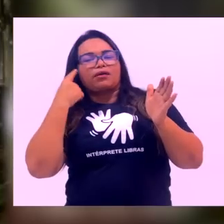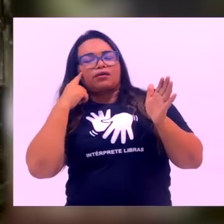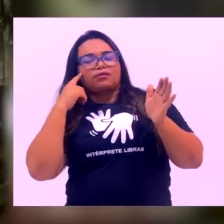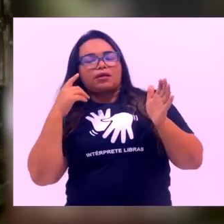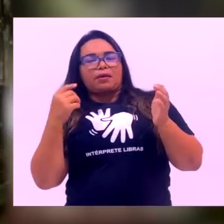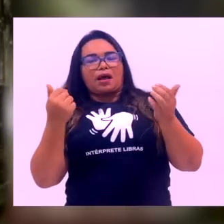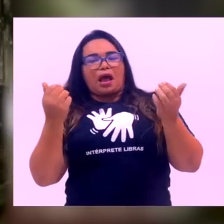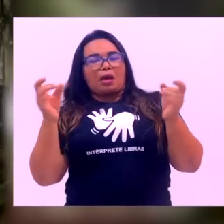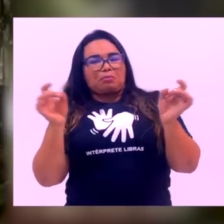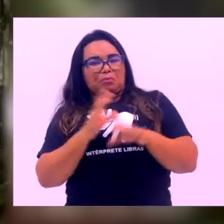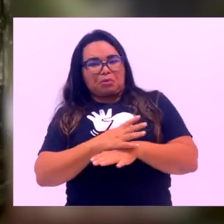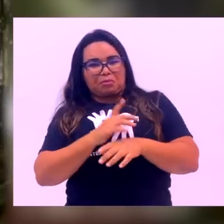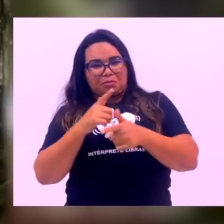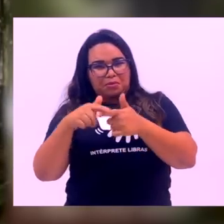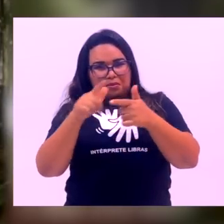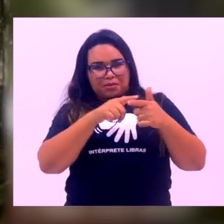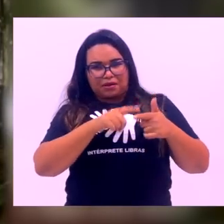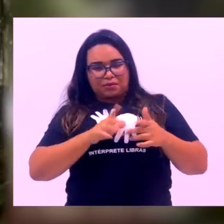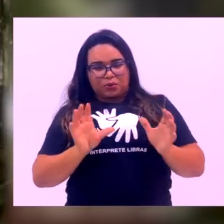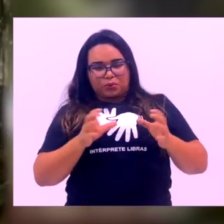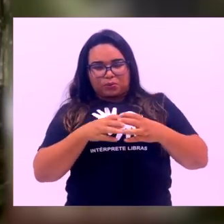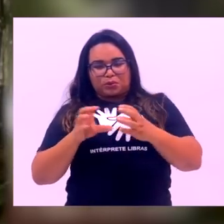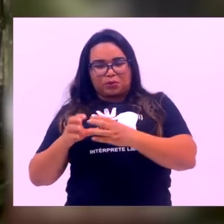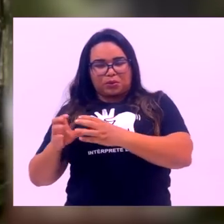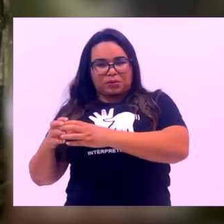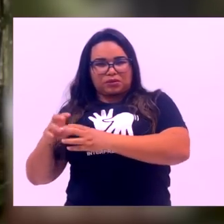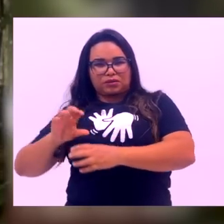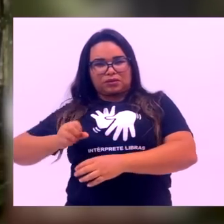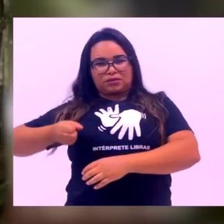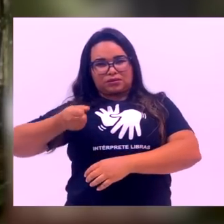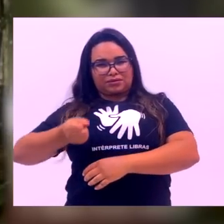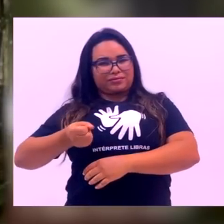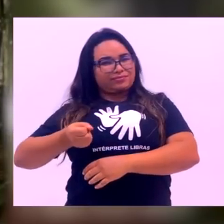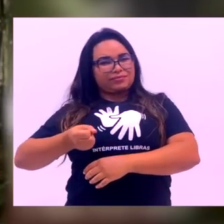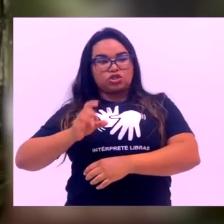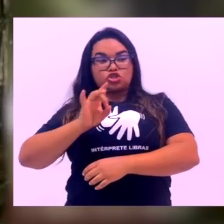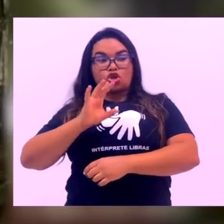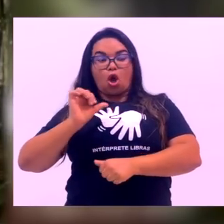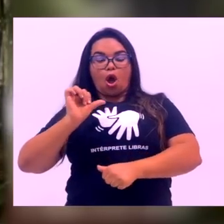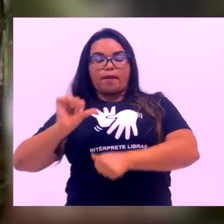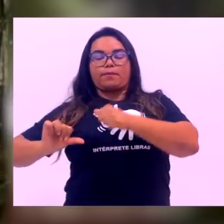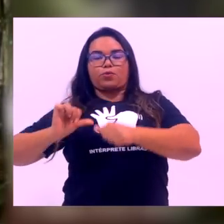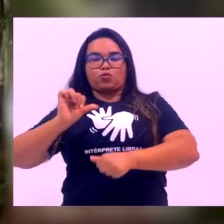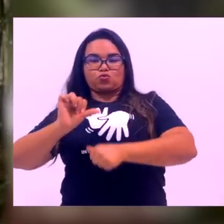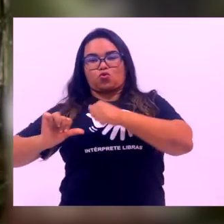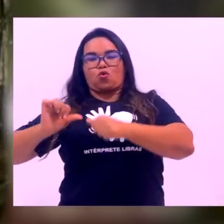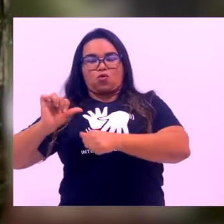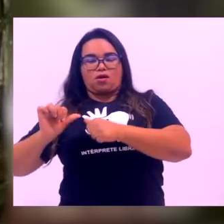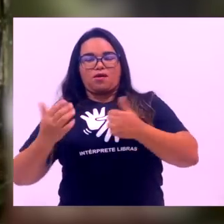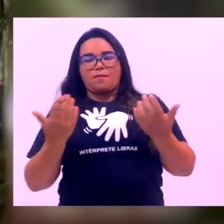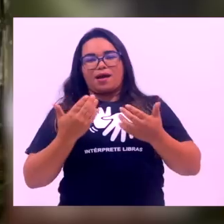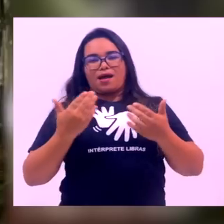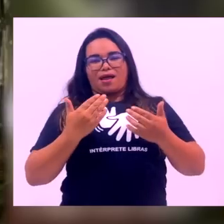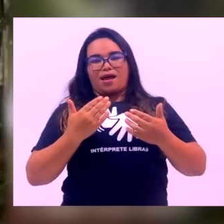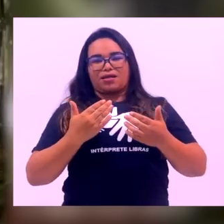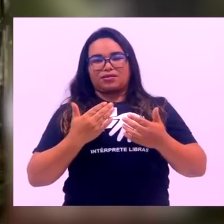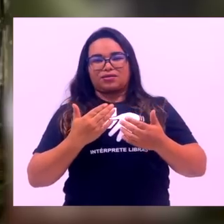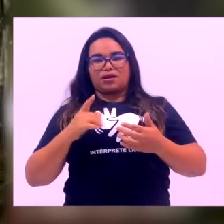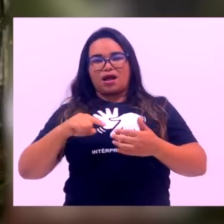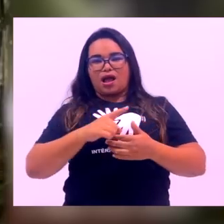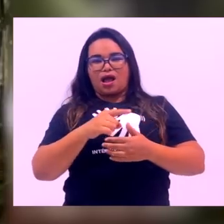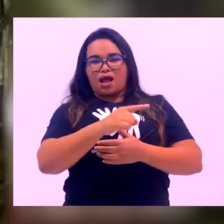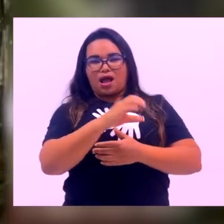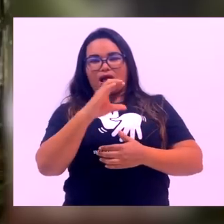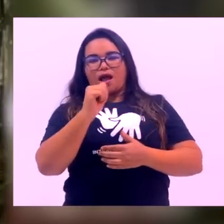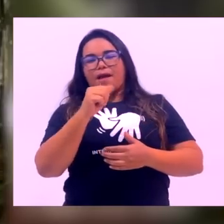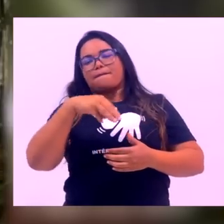que a opressão acabou. Quando a opressão não acabou nada, ela simplesmente mudou de roupa. É como um